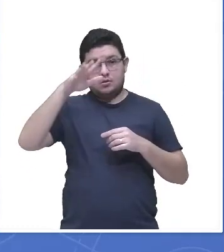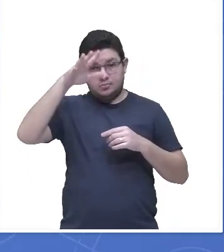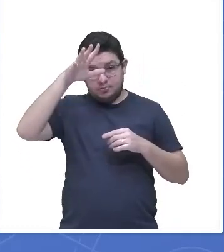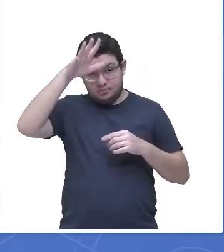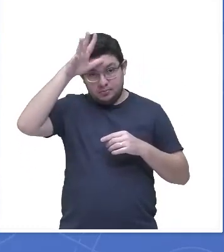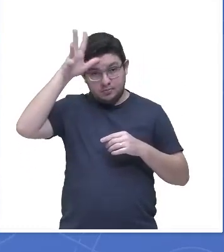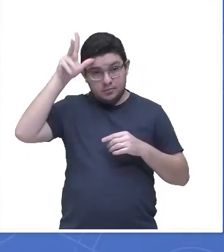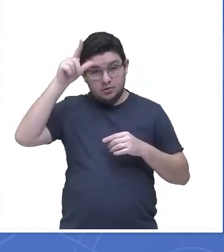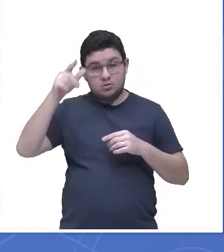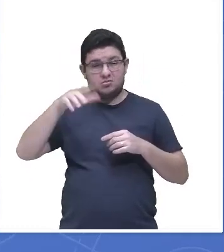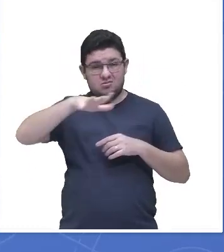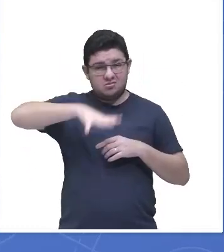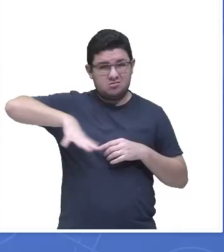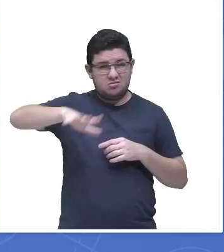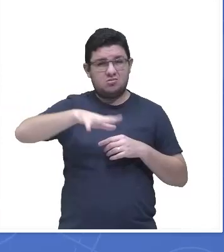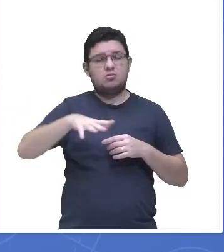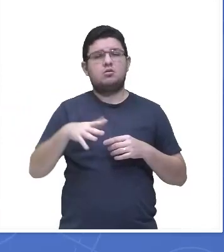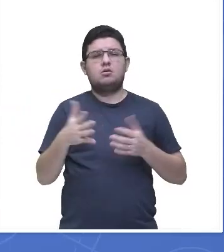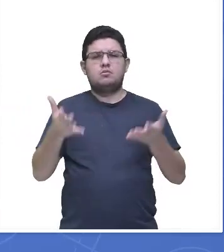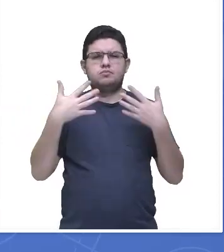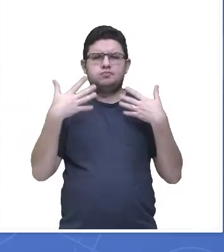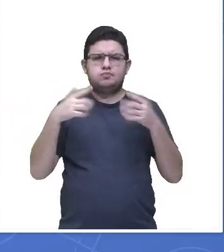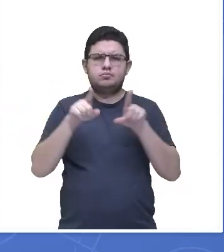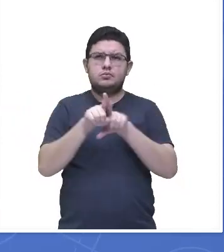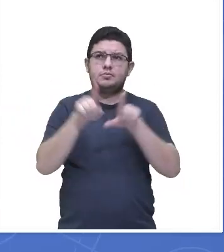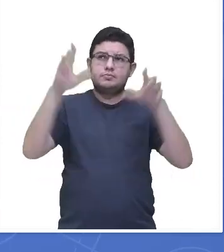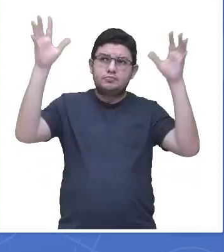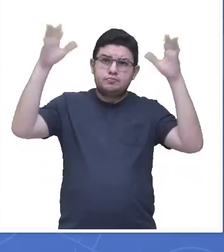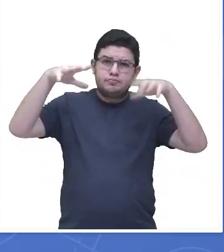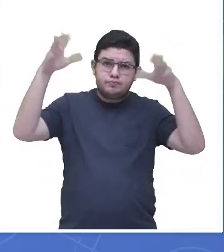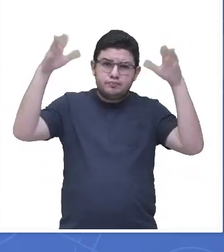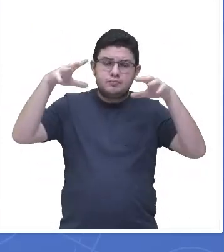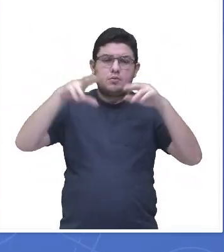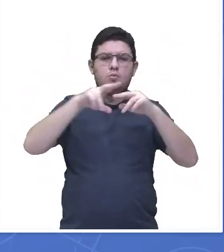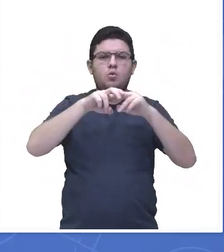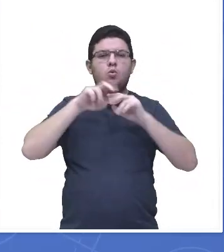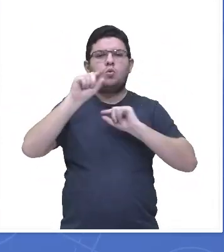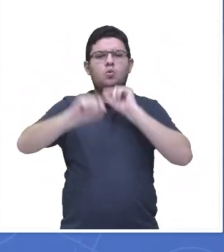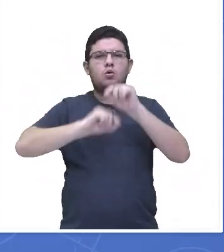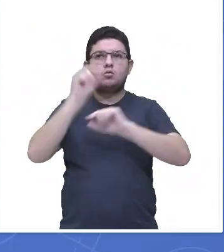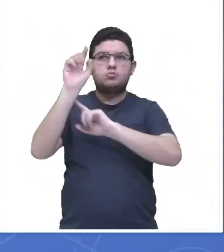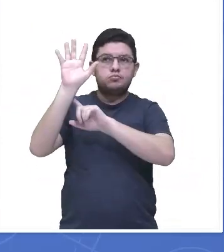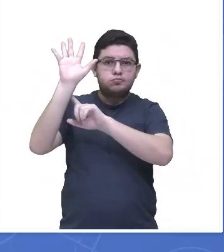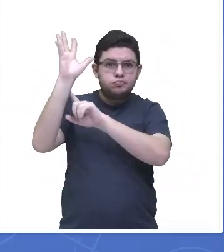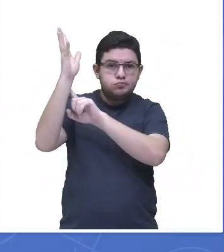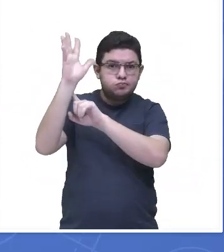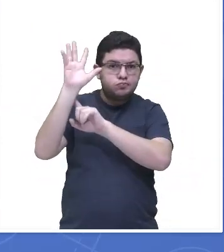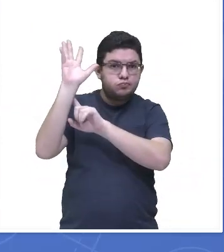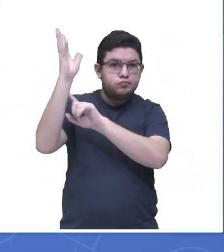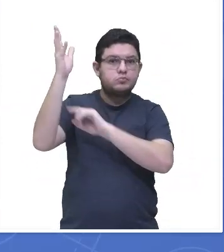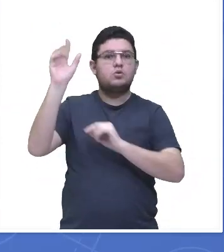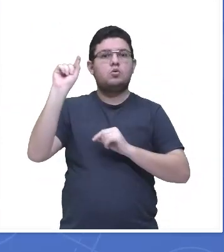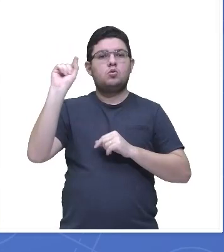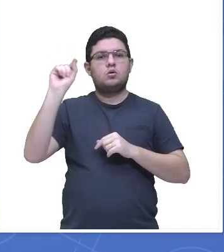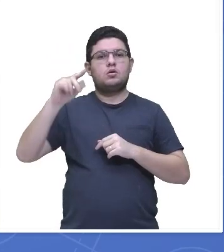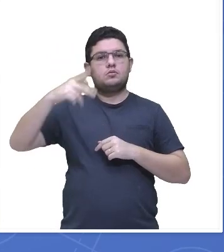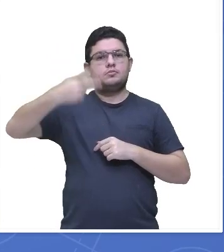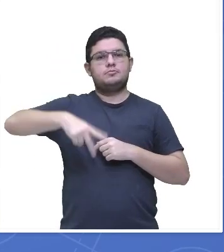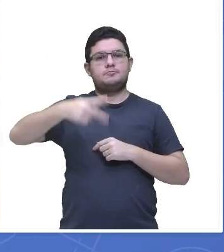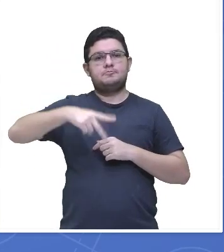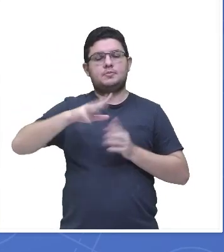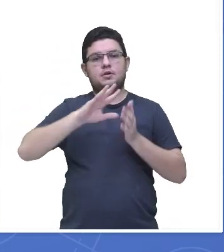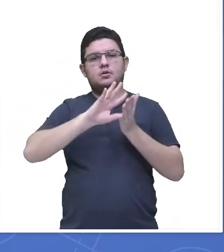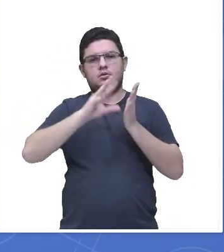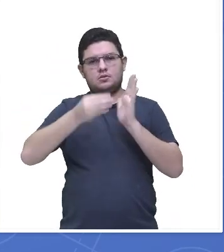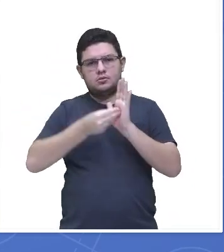mesmo tempo chove bastante. Tudo isso por conta da influência do clima aqui na nossa região, a influência das massas de